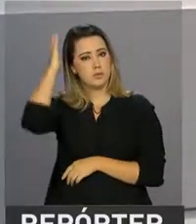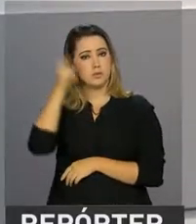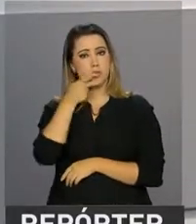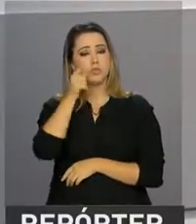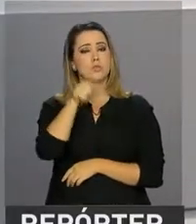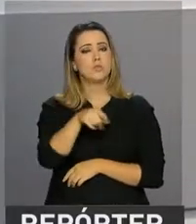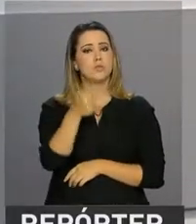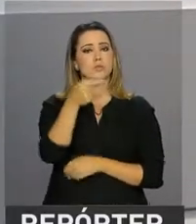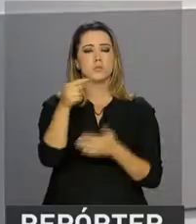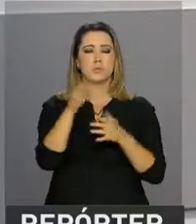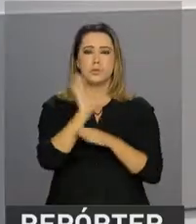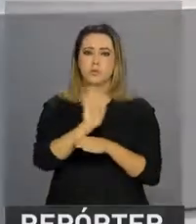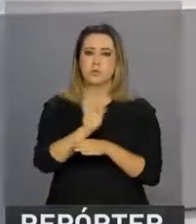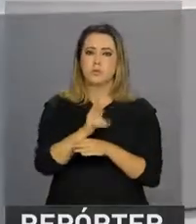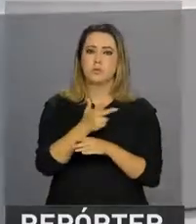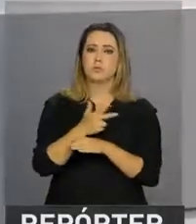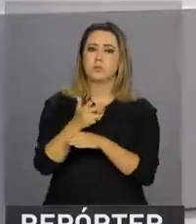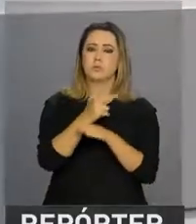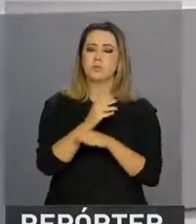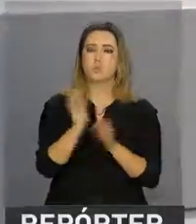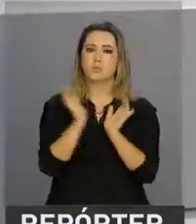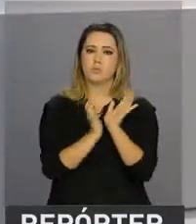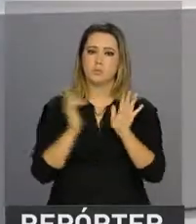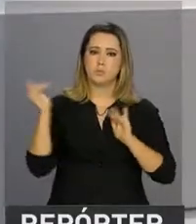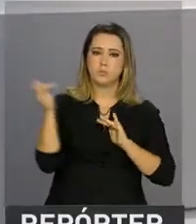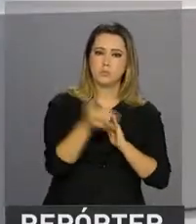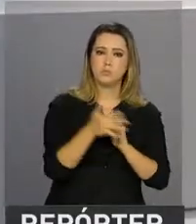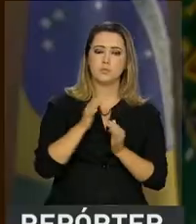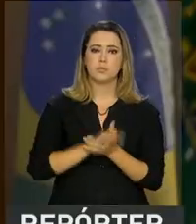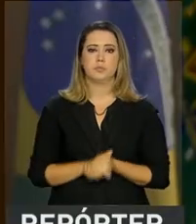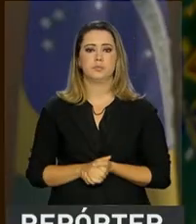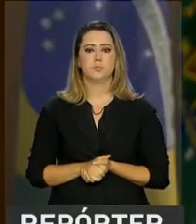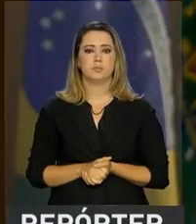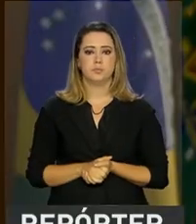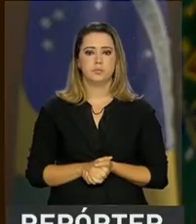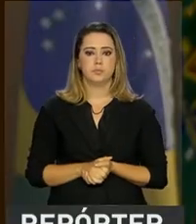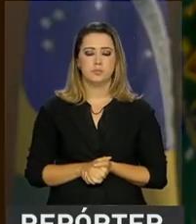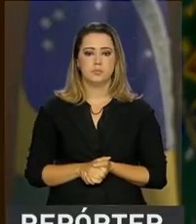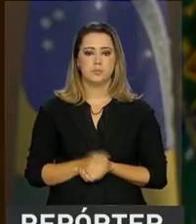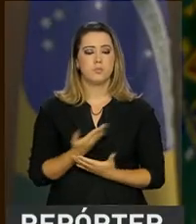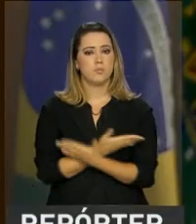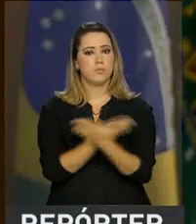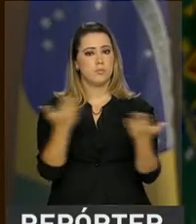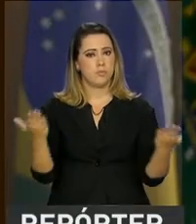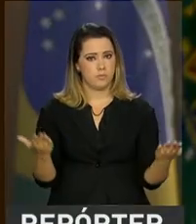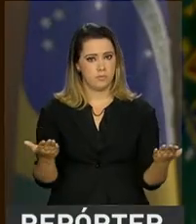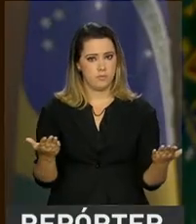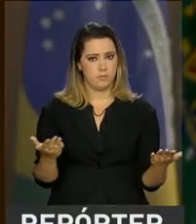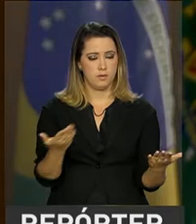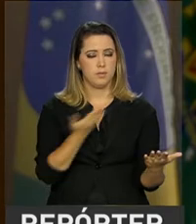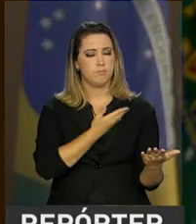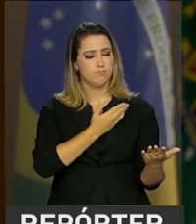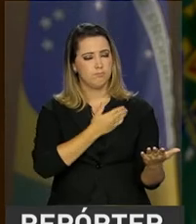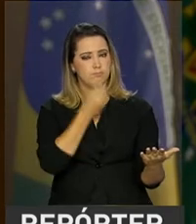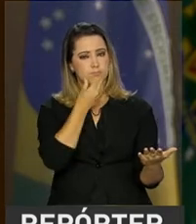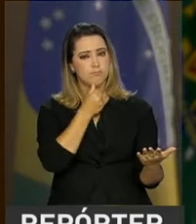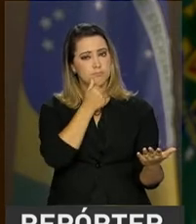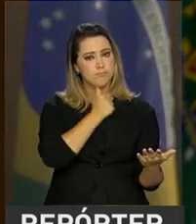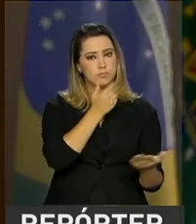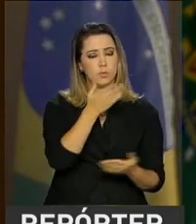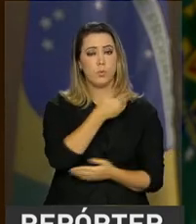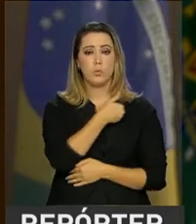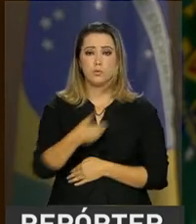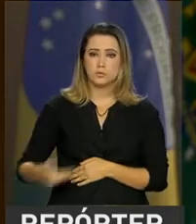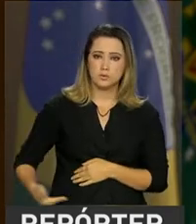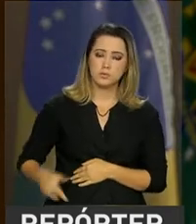medidas em um vídeo publicado nas redes sociais meus amigos meus amigos o